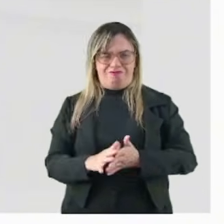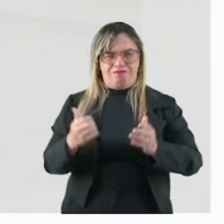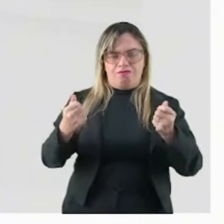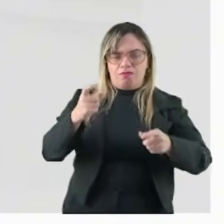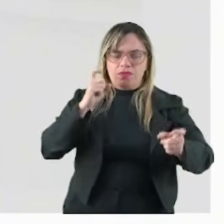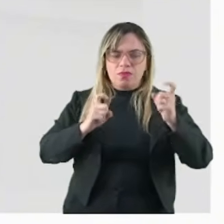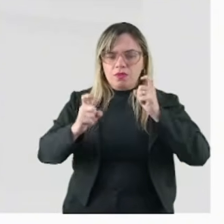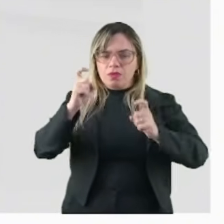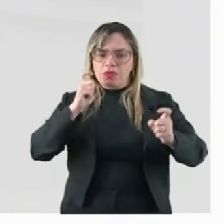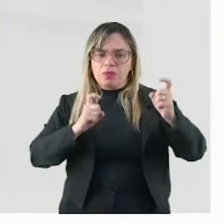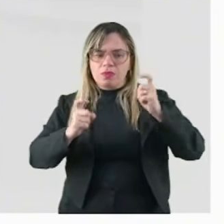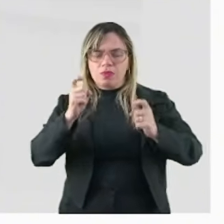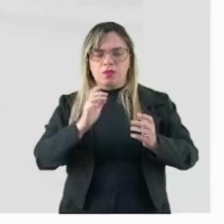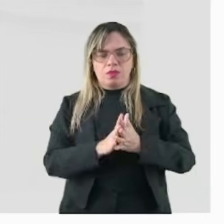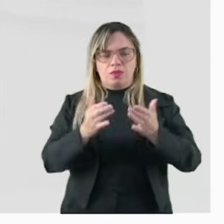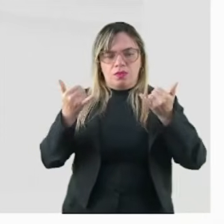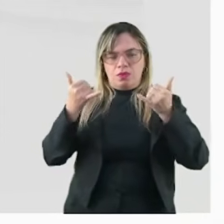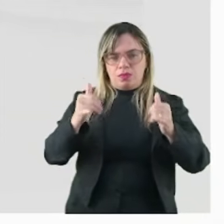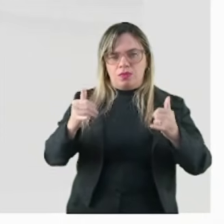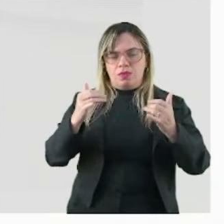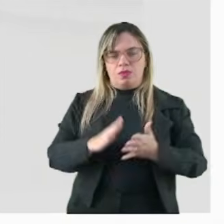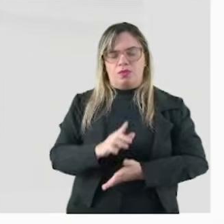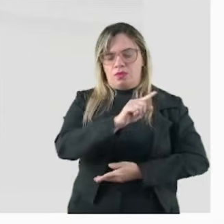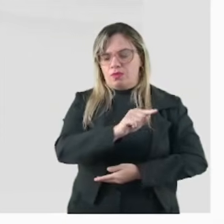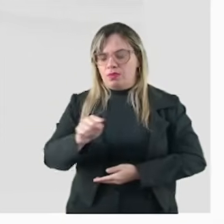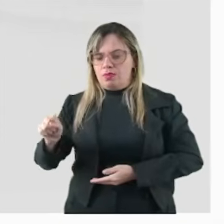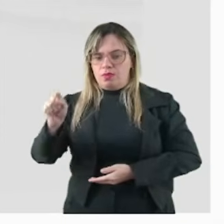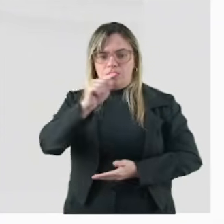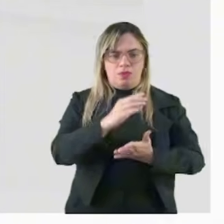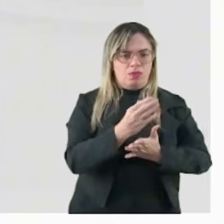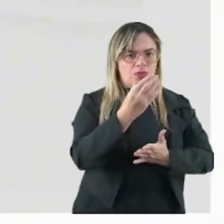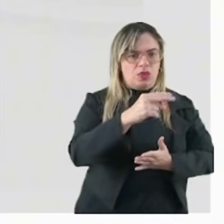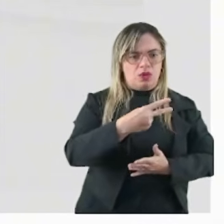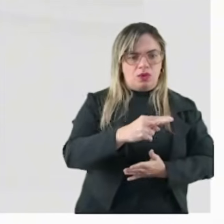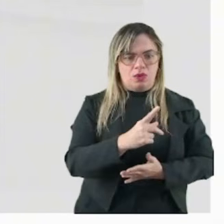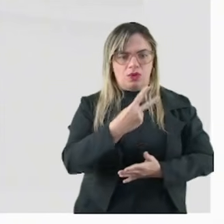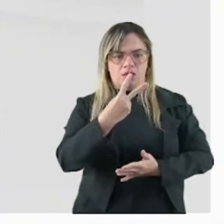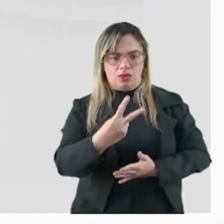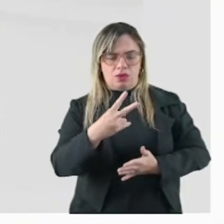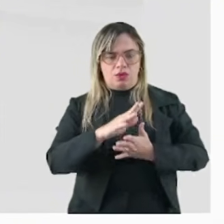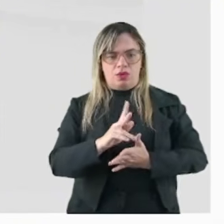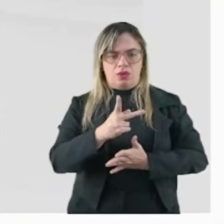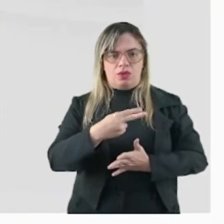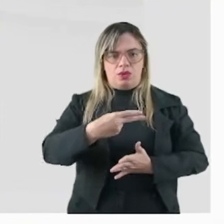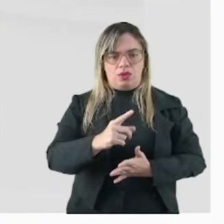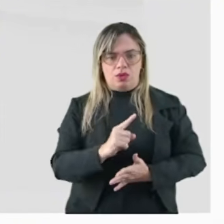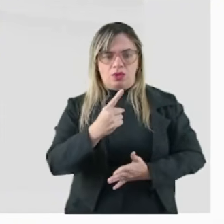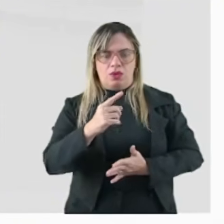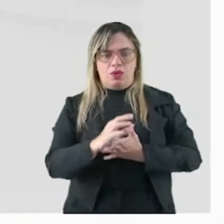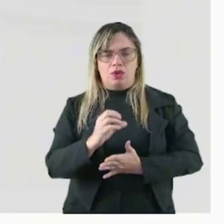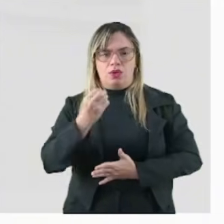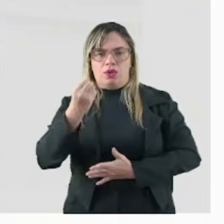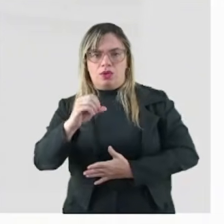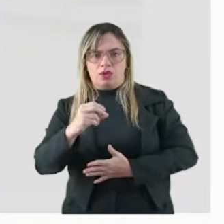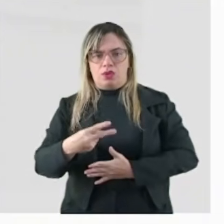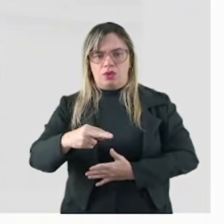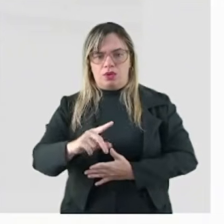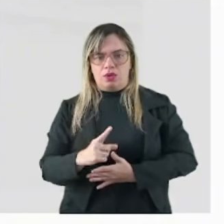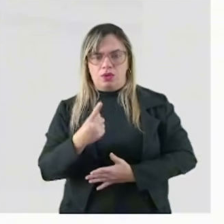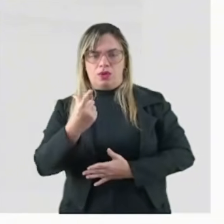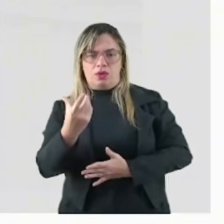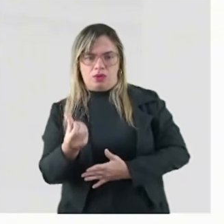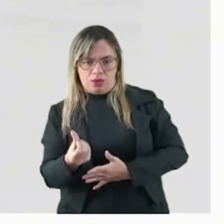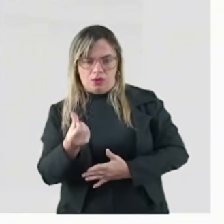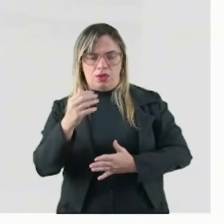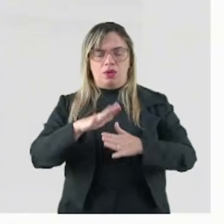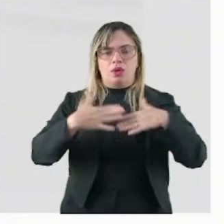dados, porque vem na questão, tá aqui, ó, carbono vale 12, hidrogênio 1, oxigênio 16. O que a questão